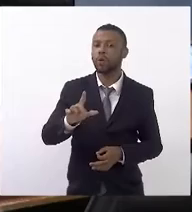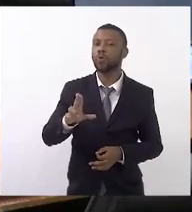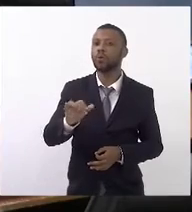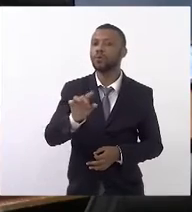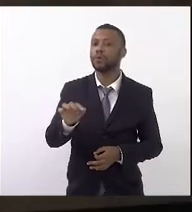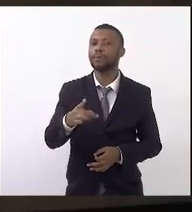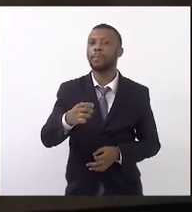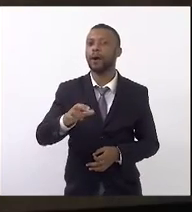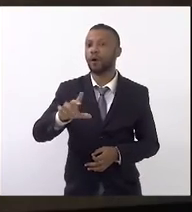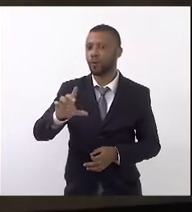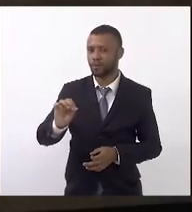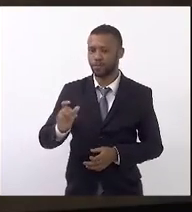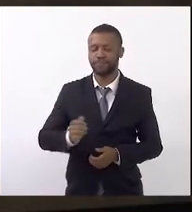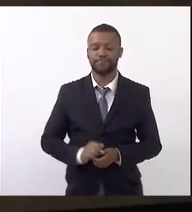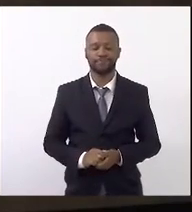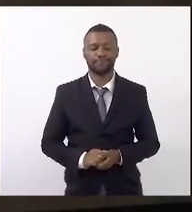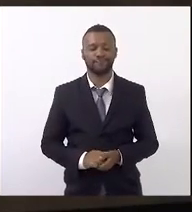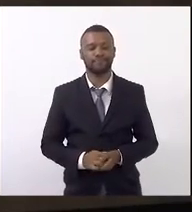PL